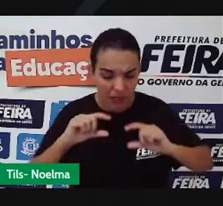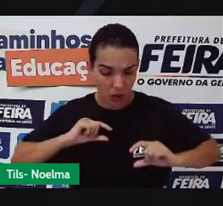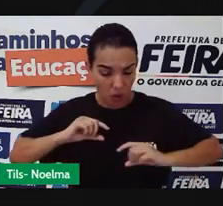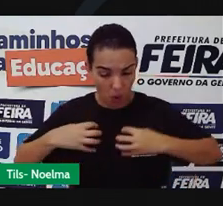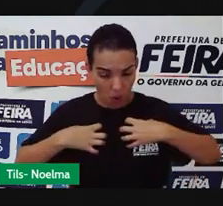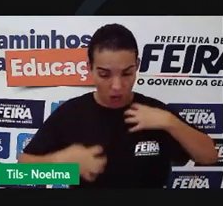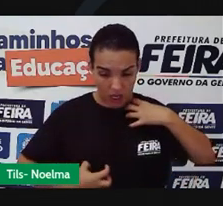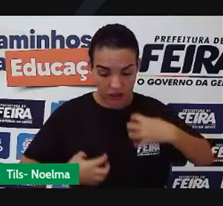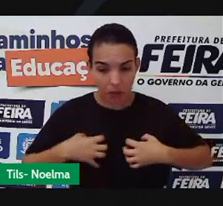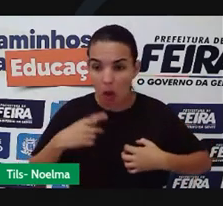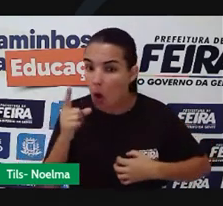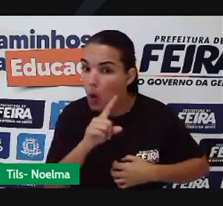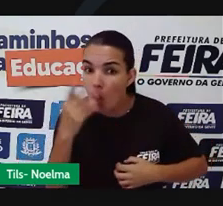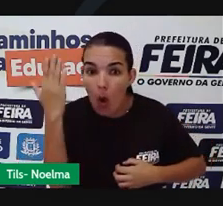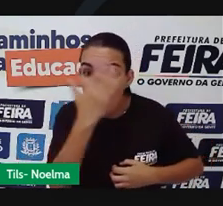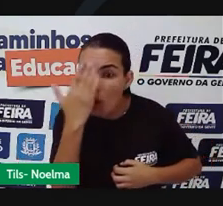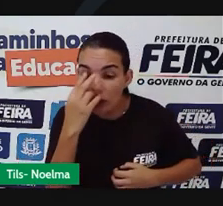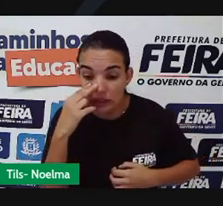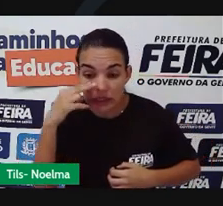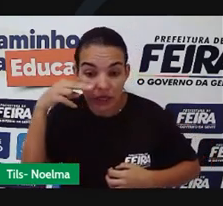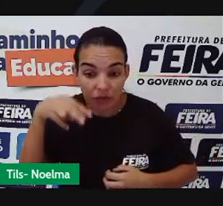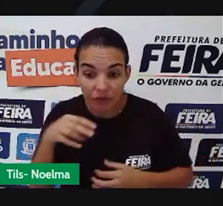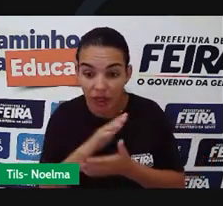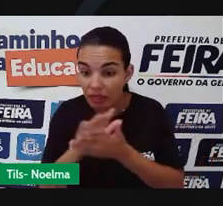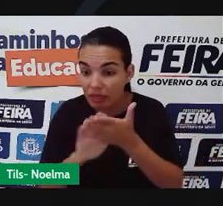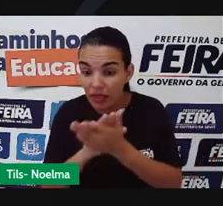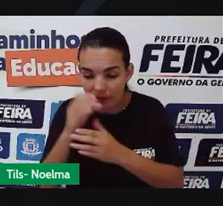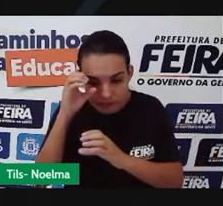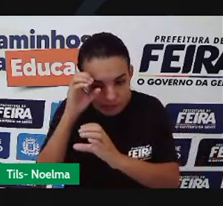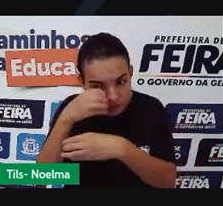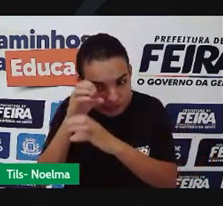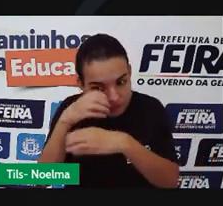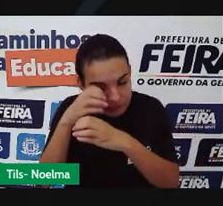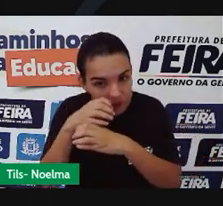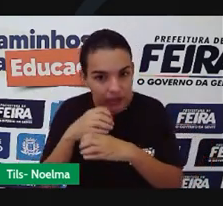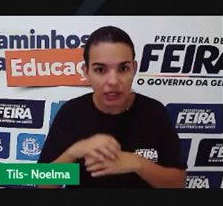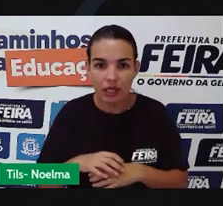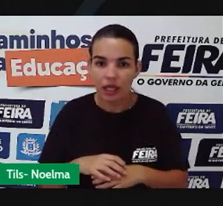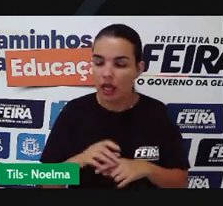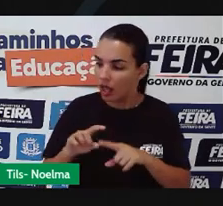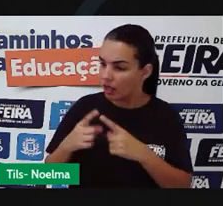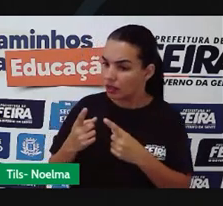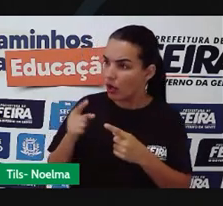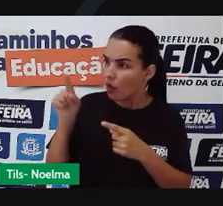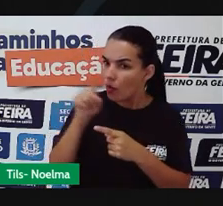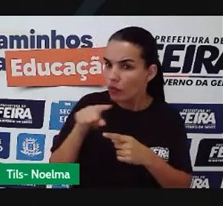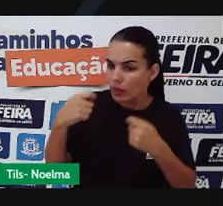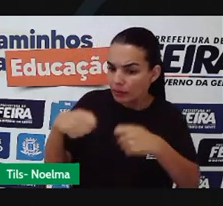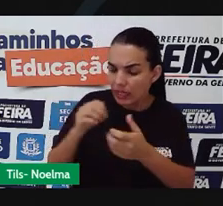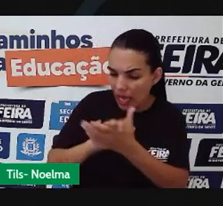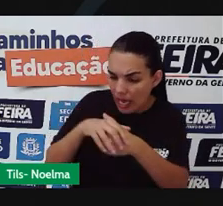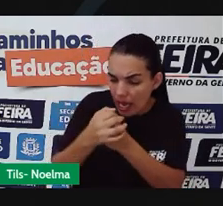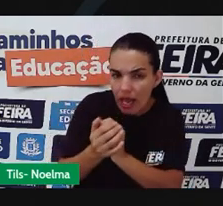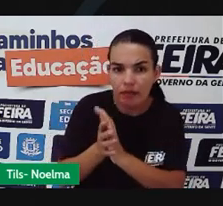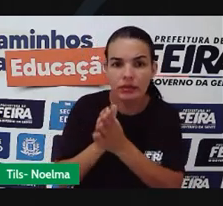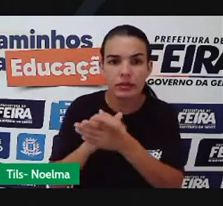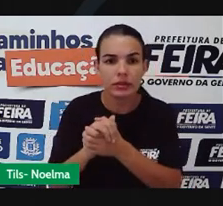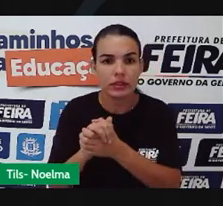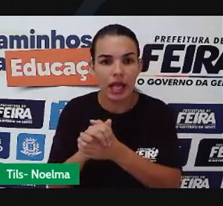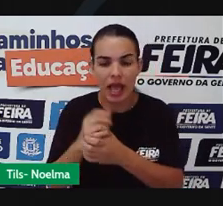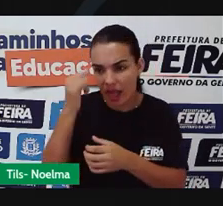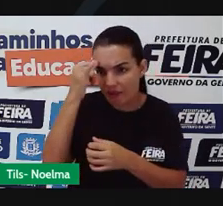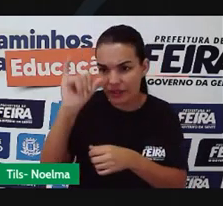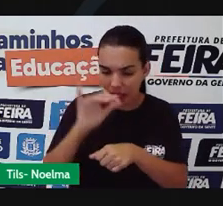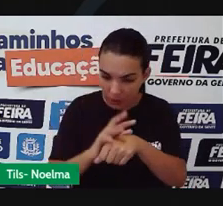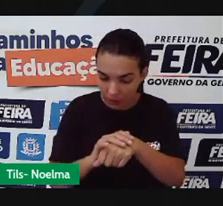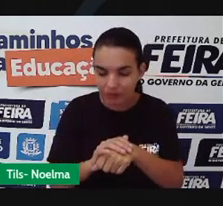pequeninos que não conseguimos pelo sem ajuda de aparelhos como o microscópio Nossa então é só lavar as mãos que eu fico livre de doenças